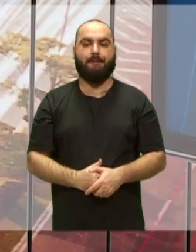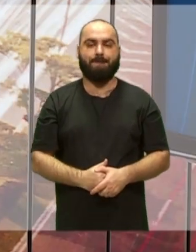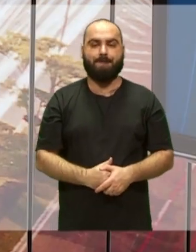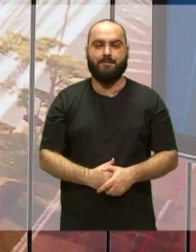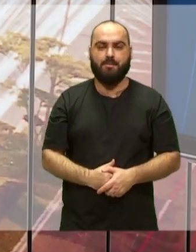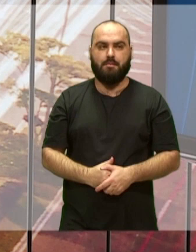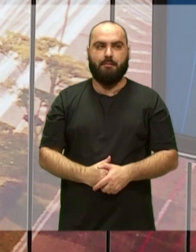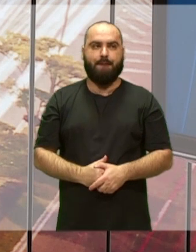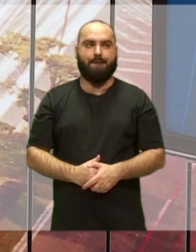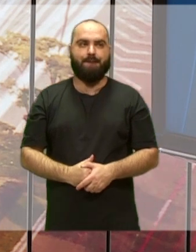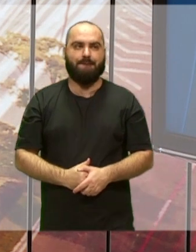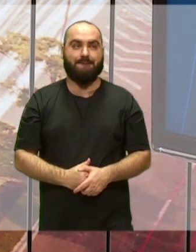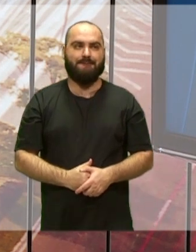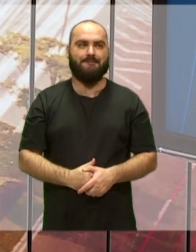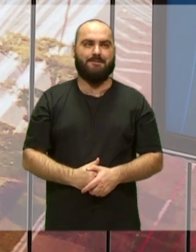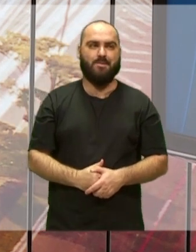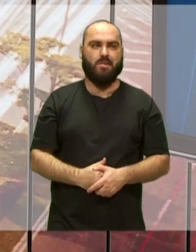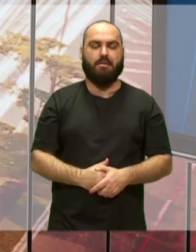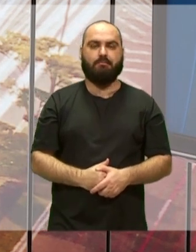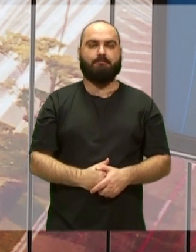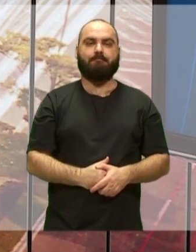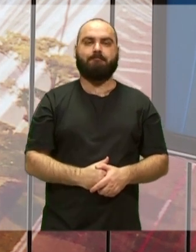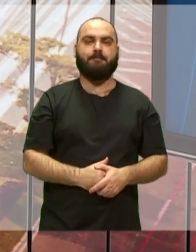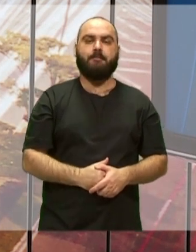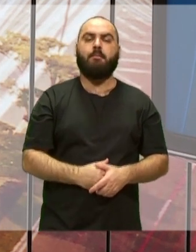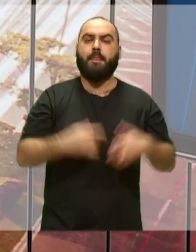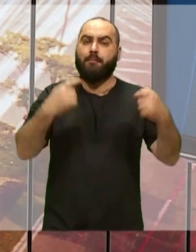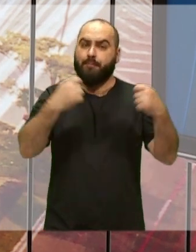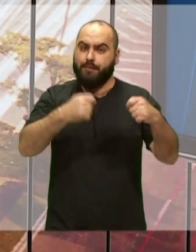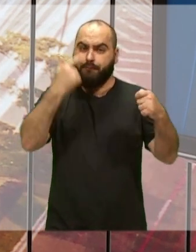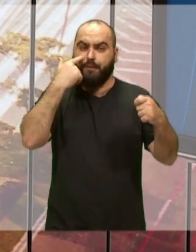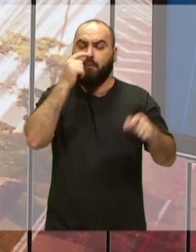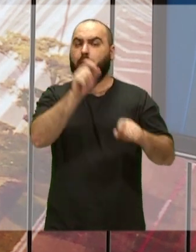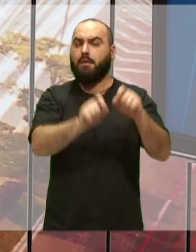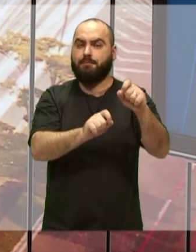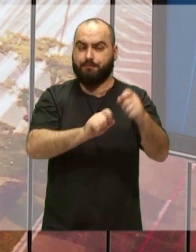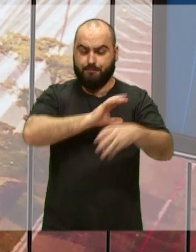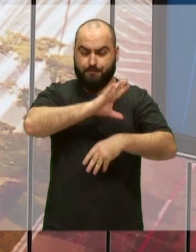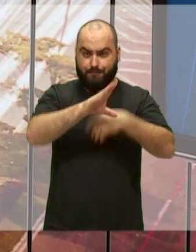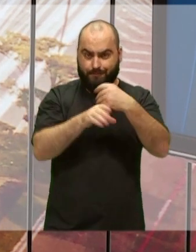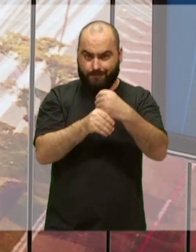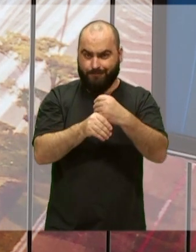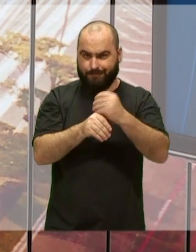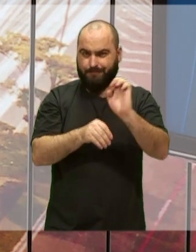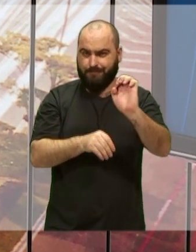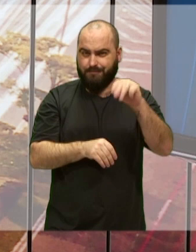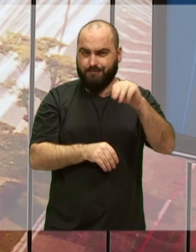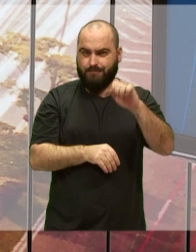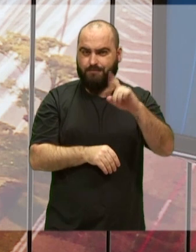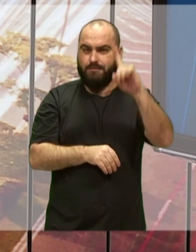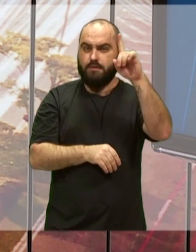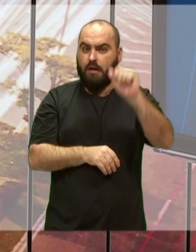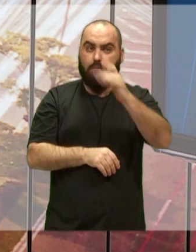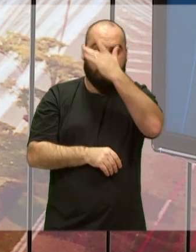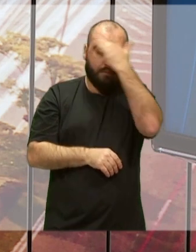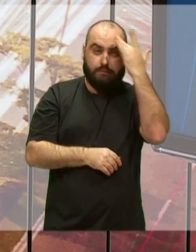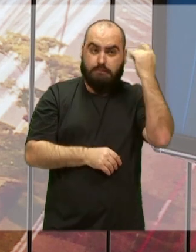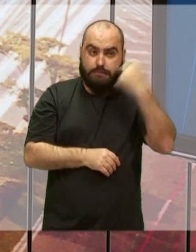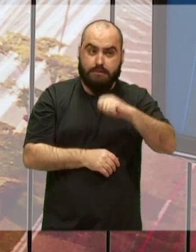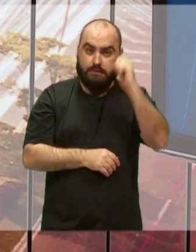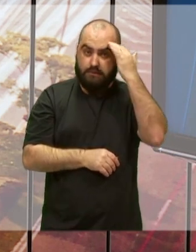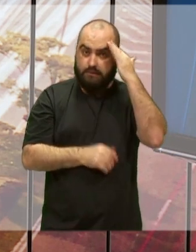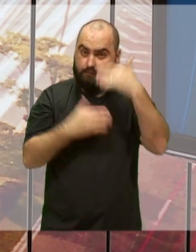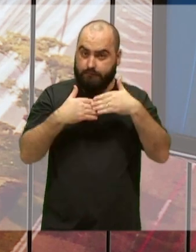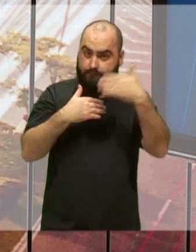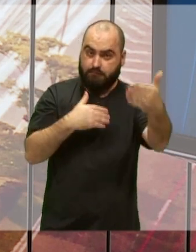eh contextualizar um pouco todo esse processo das emendas até para quem nos acompanha para que possa entender e o ano